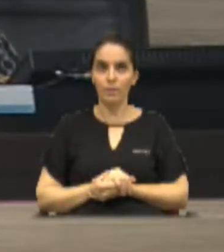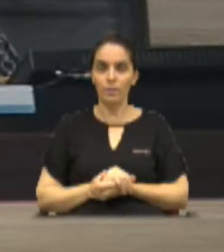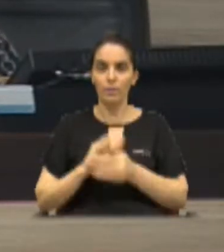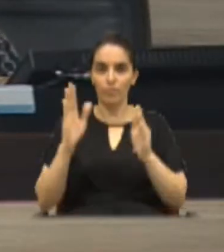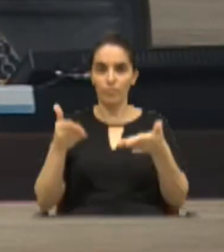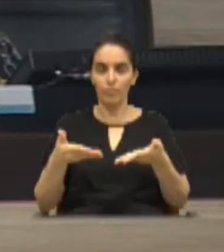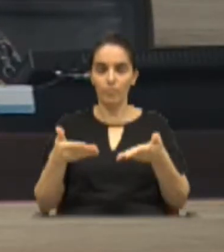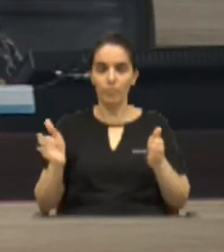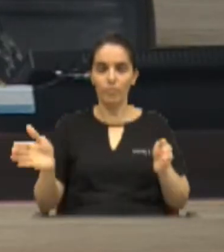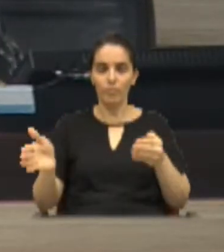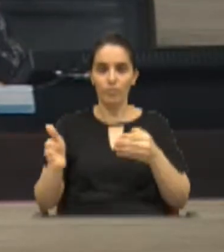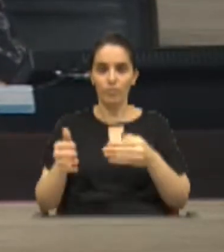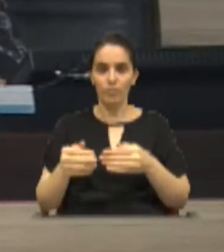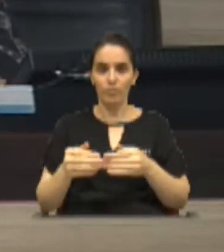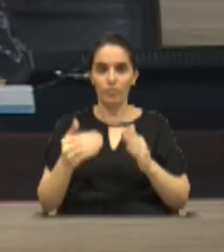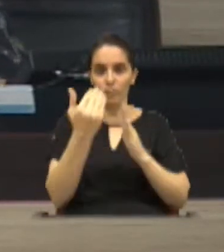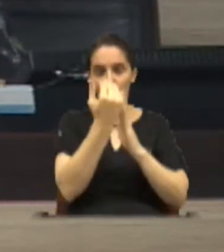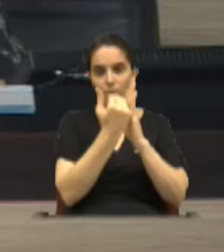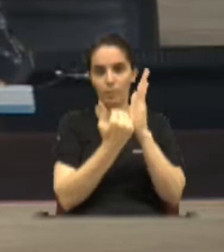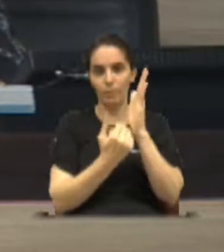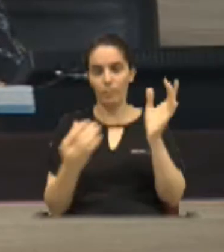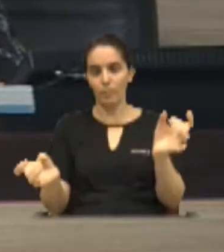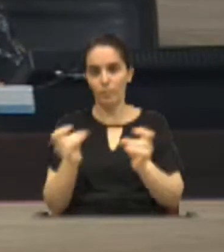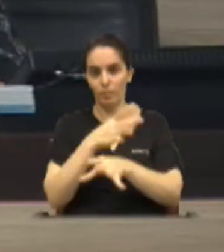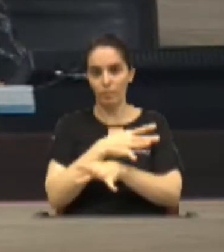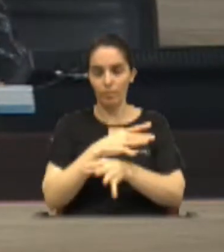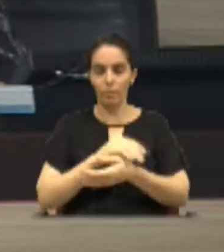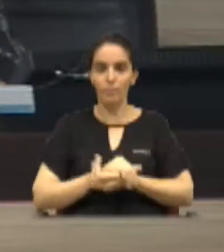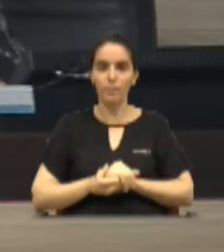Agora, encerrado a pauta, temos